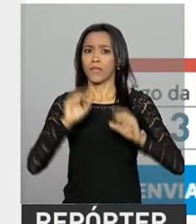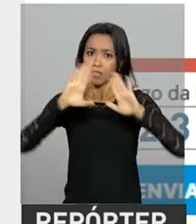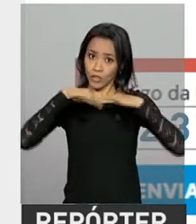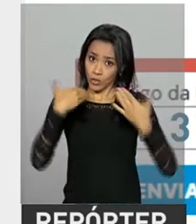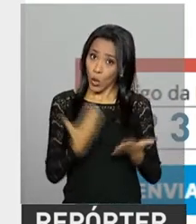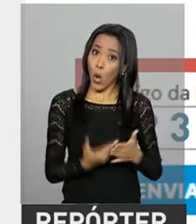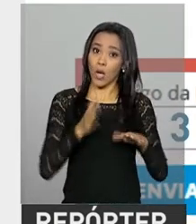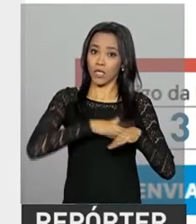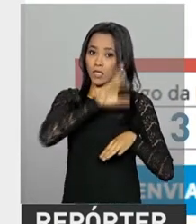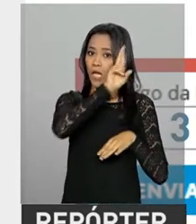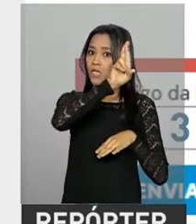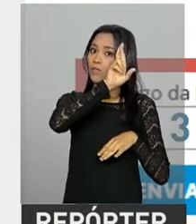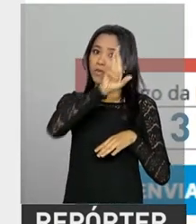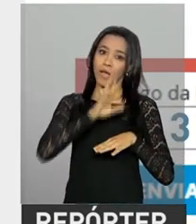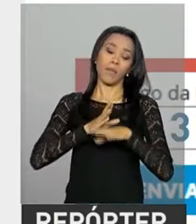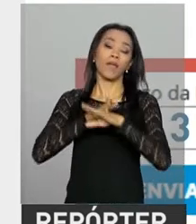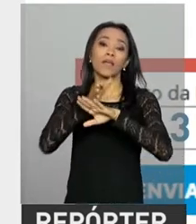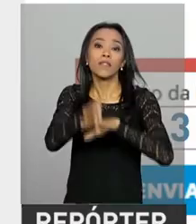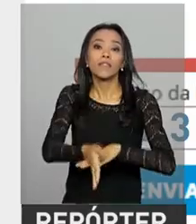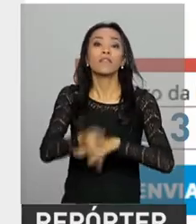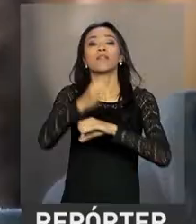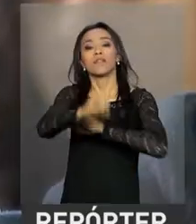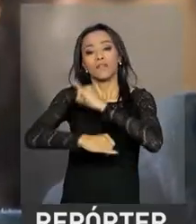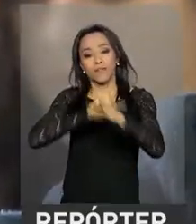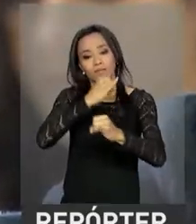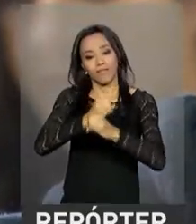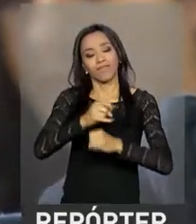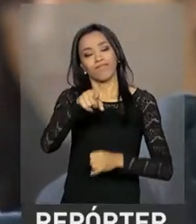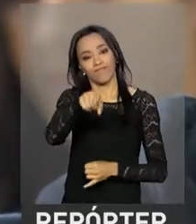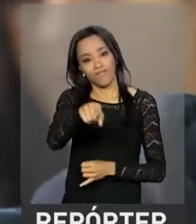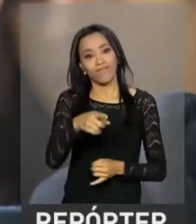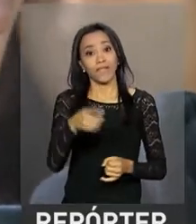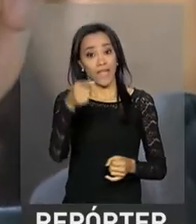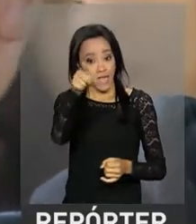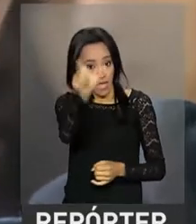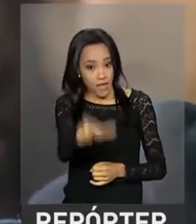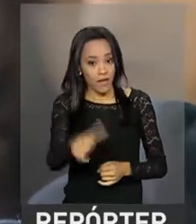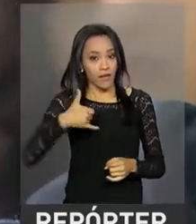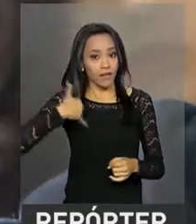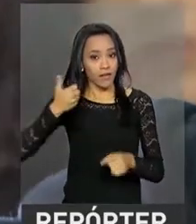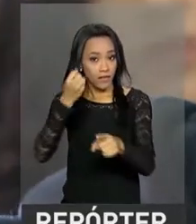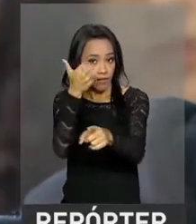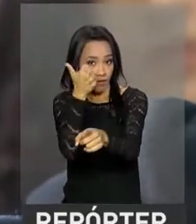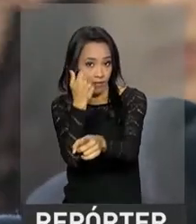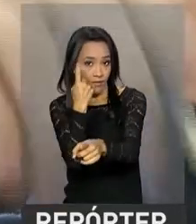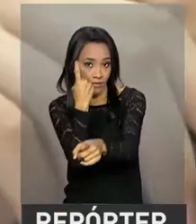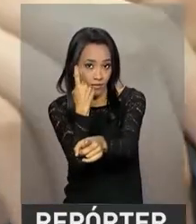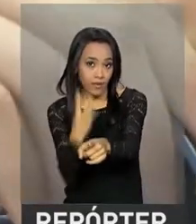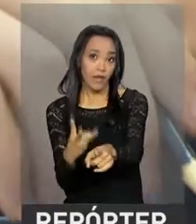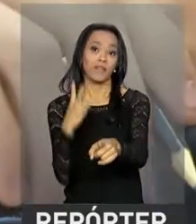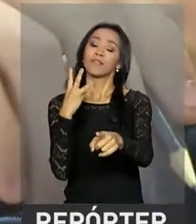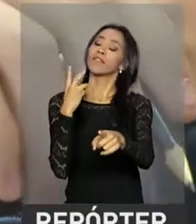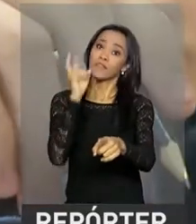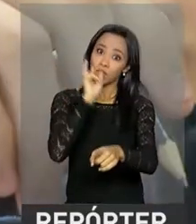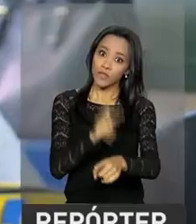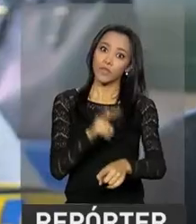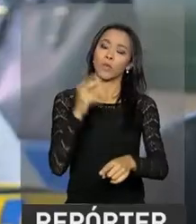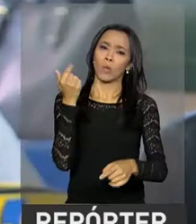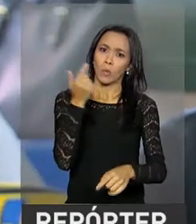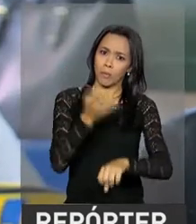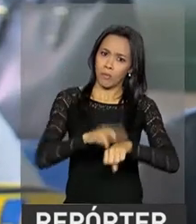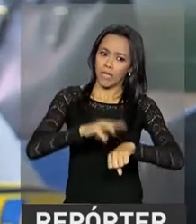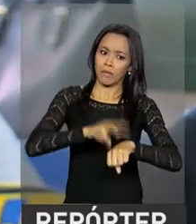escolas na página da Olimpíada na internet. Volney, de 13 anos, também viu os resultados nas provas de